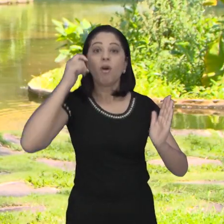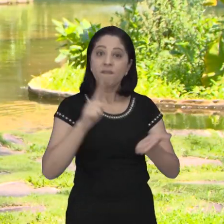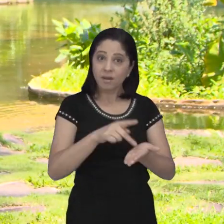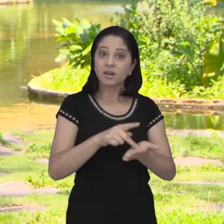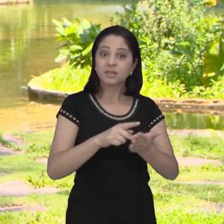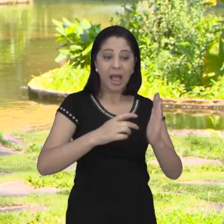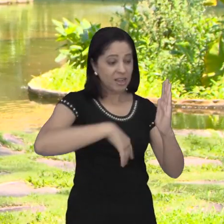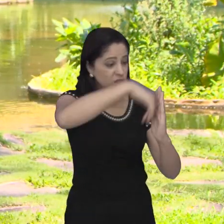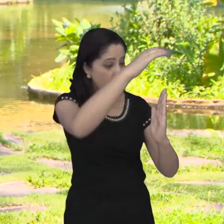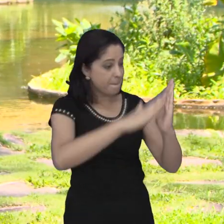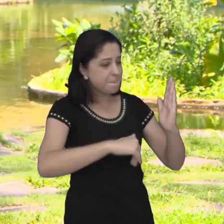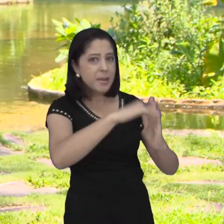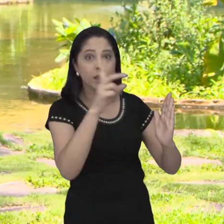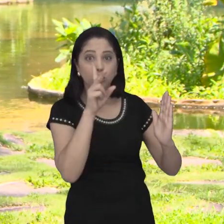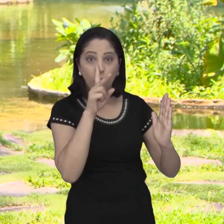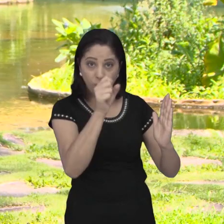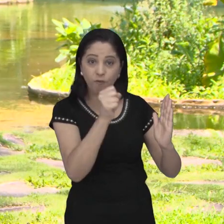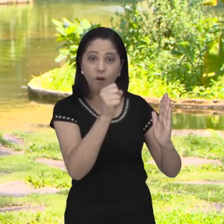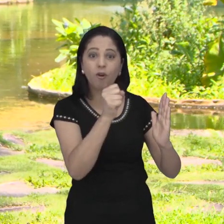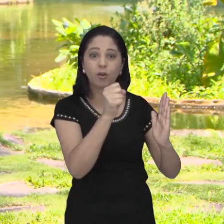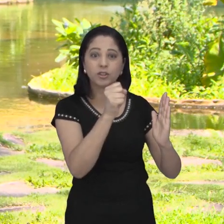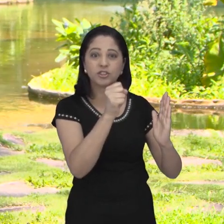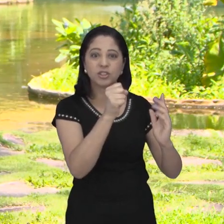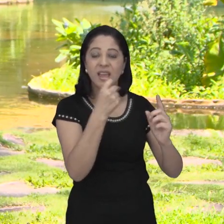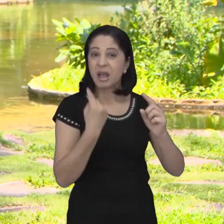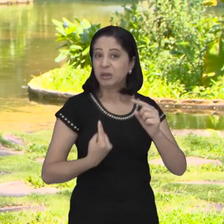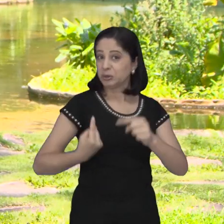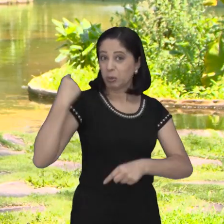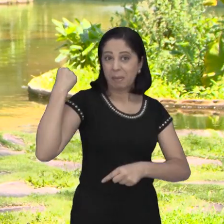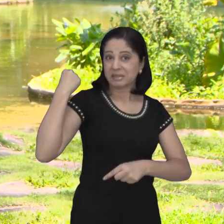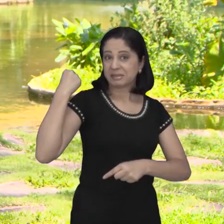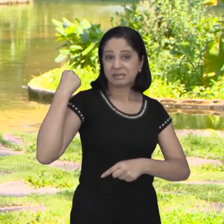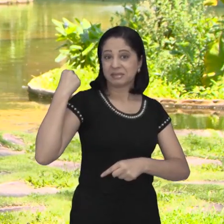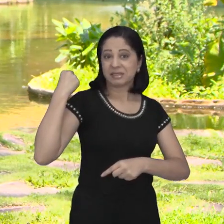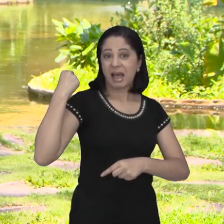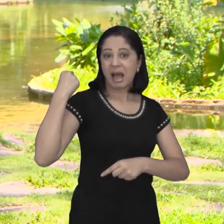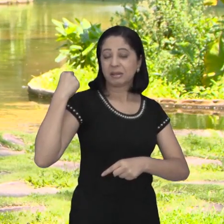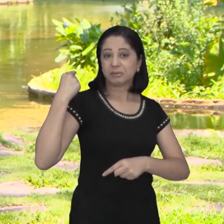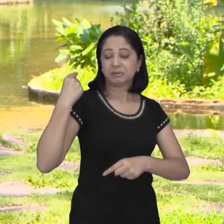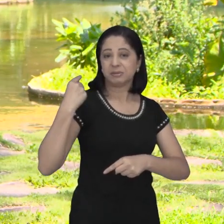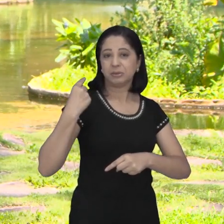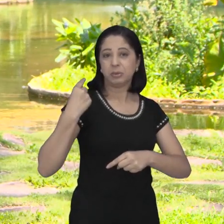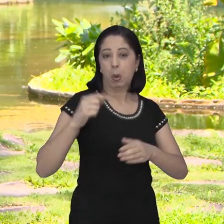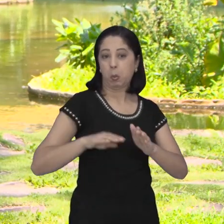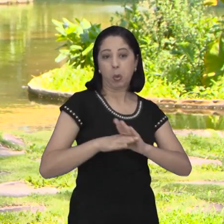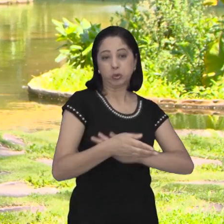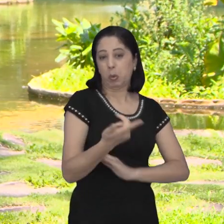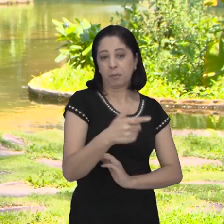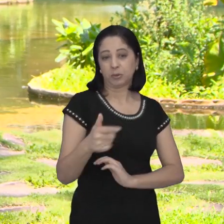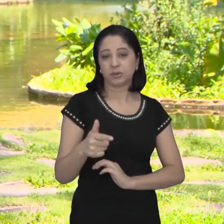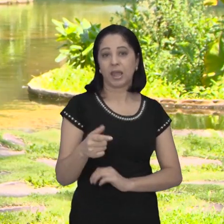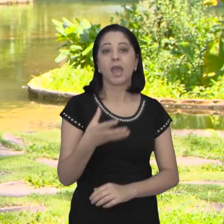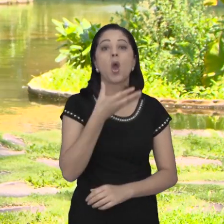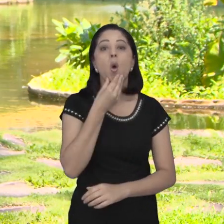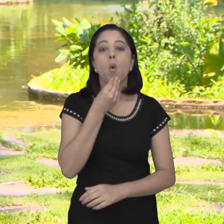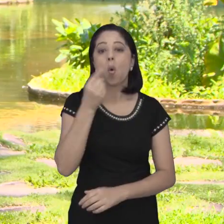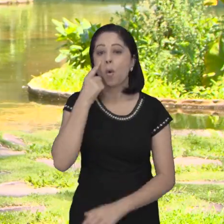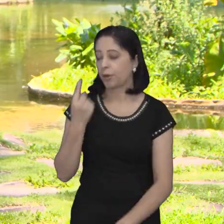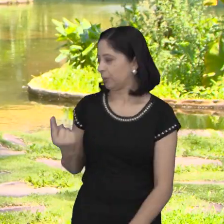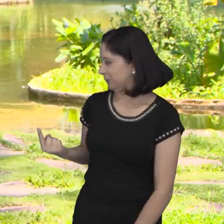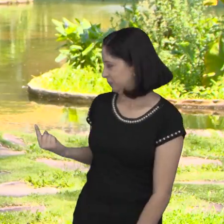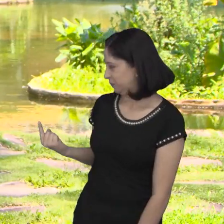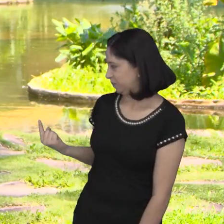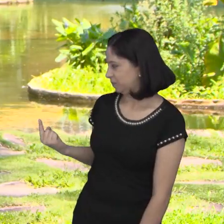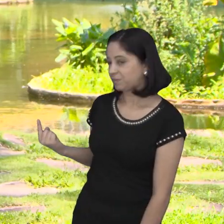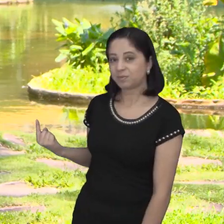hoje tem aqui, o pessoal chama de Lago das Capivaras ou das Falsas Bananeiras, esse lago foi construído